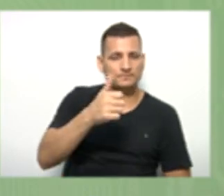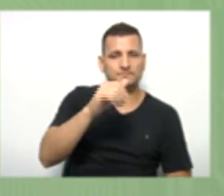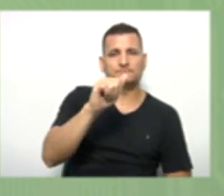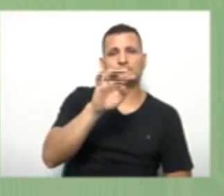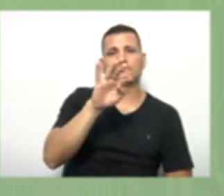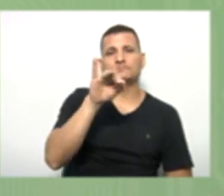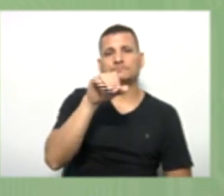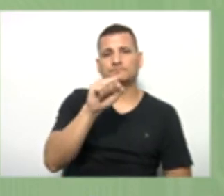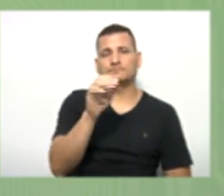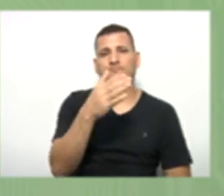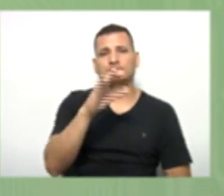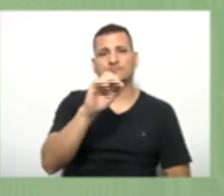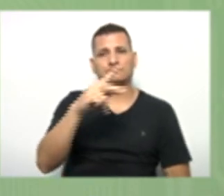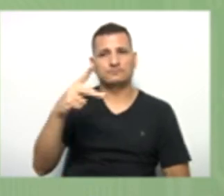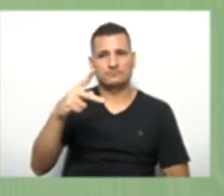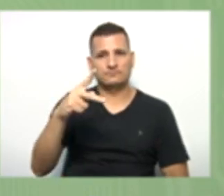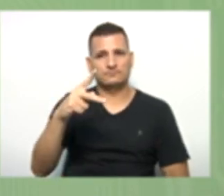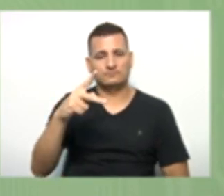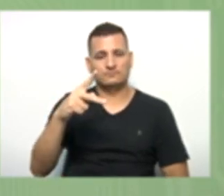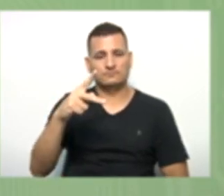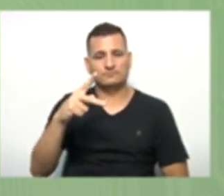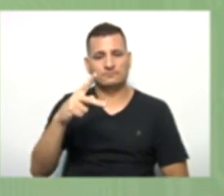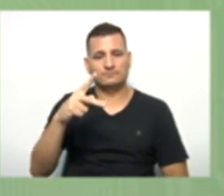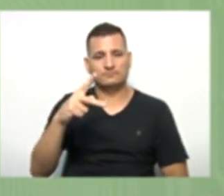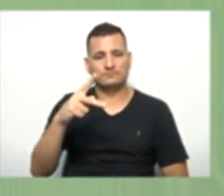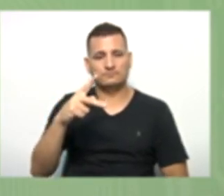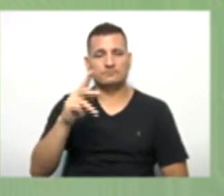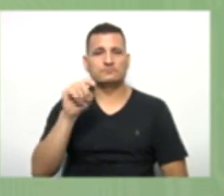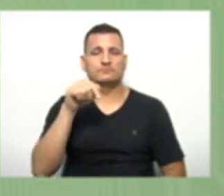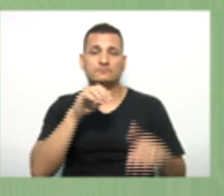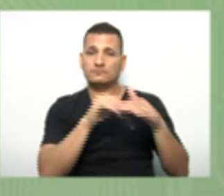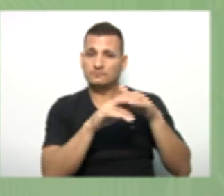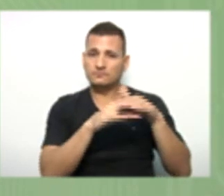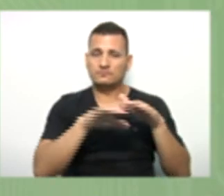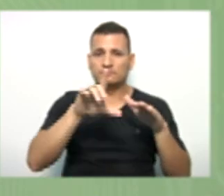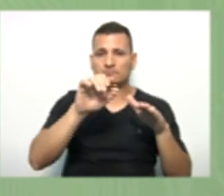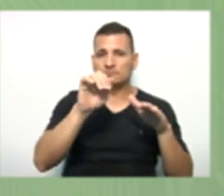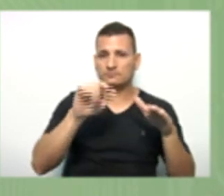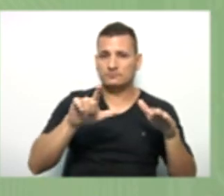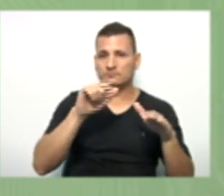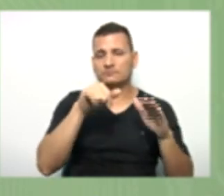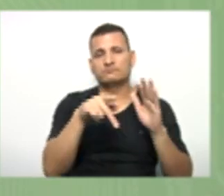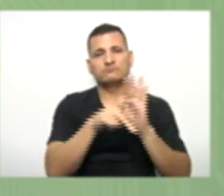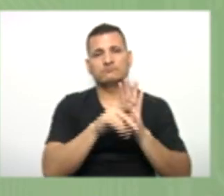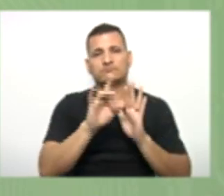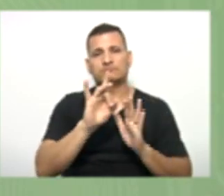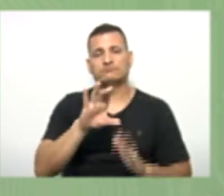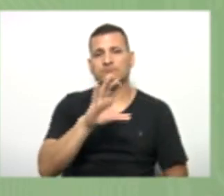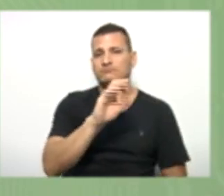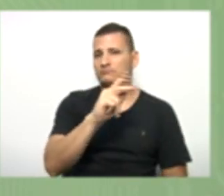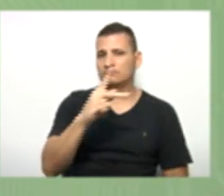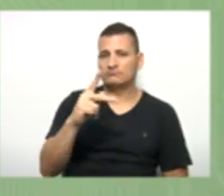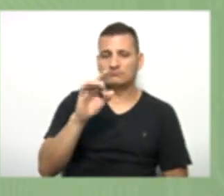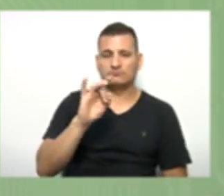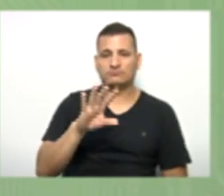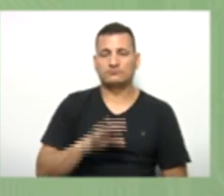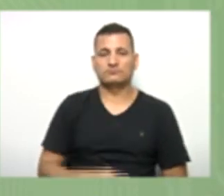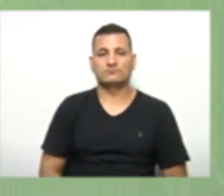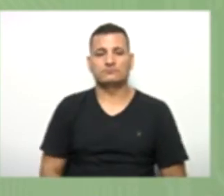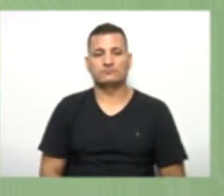cooperativos, né? Então, lembrando que a reserva legal é somente dos atos cooperativos. Então, quanto que